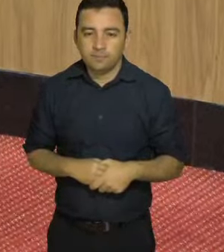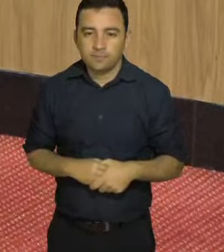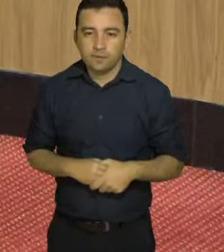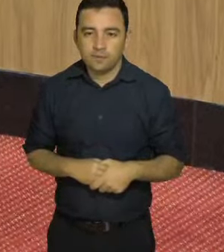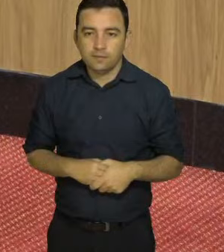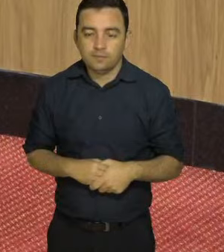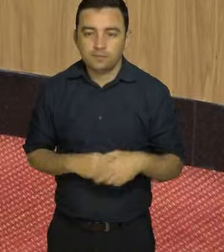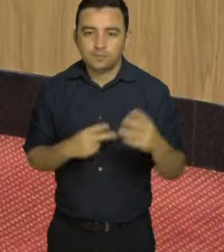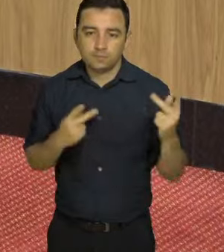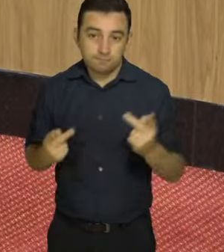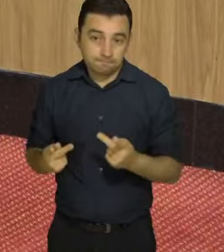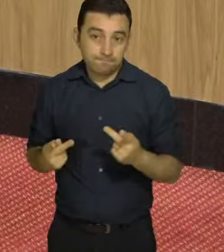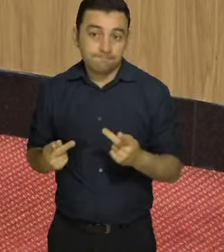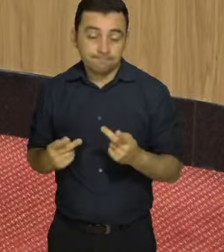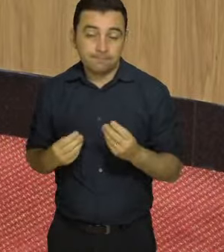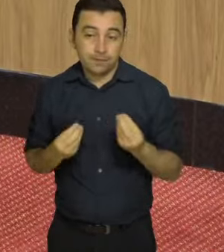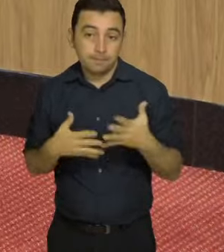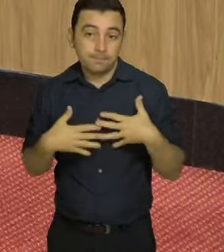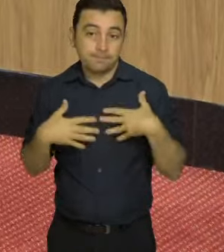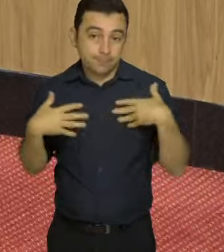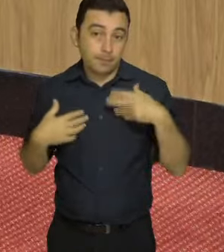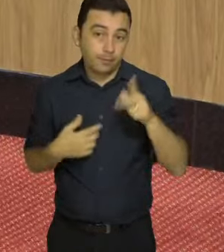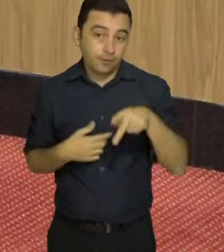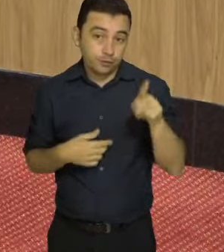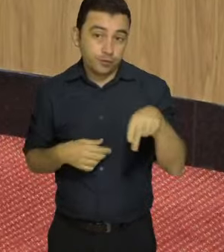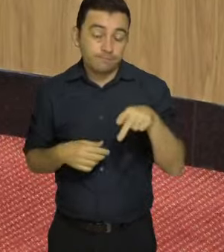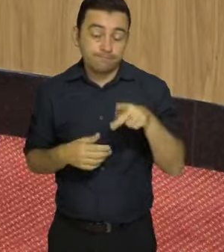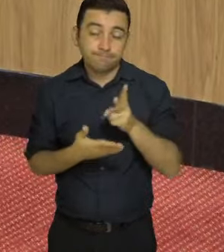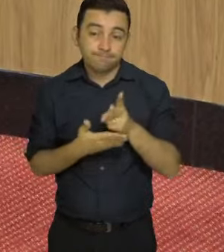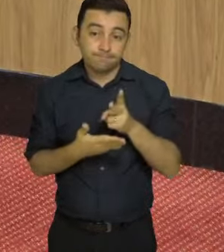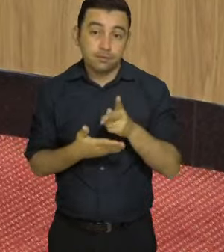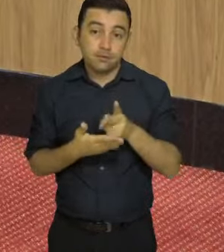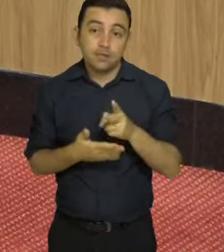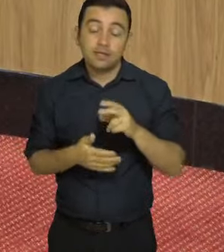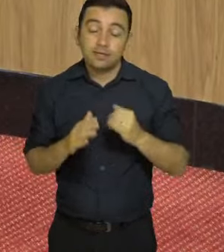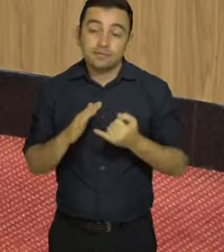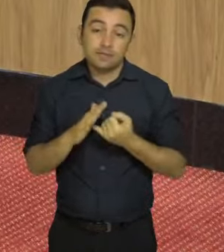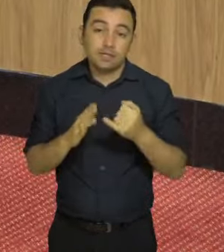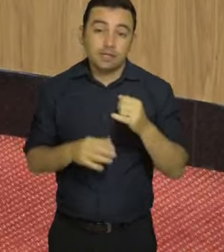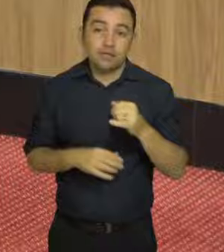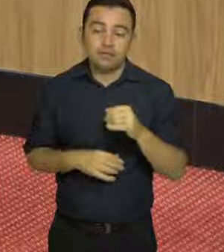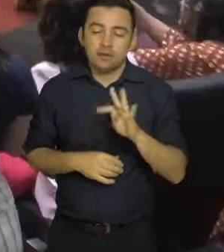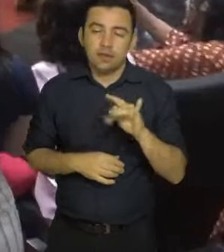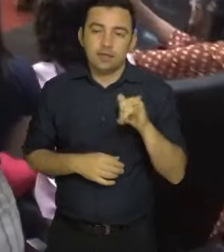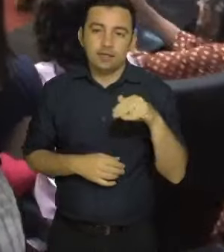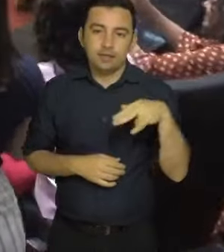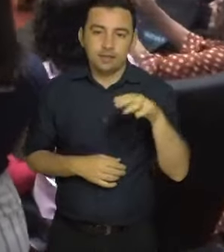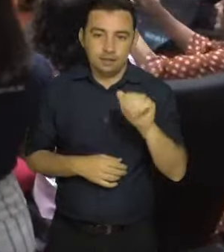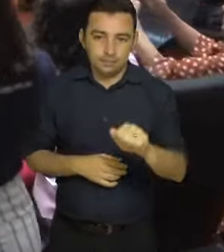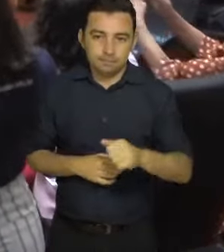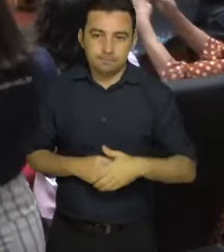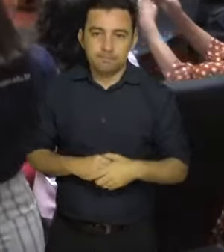Convidamos para receber a homenagem à professora efetiva do IFSC, doutora Tayana Pereira dos Anjos.